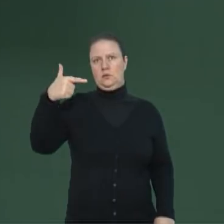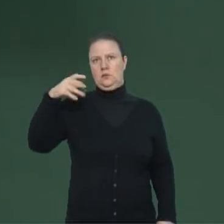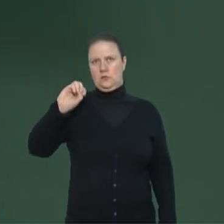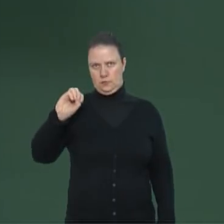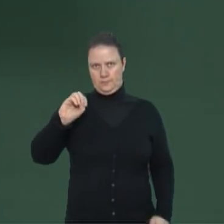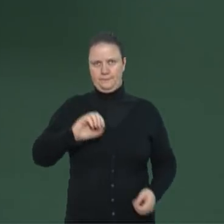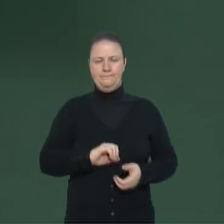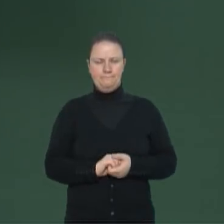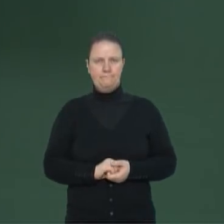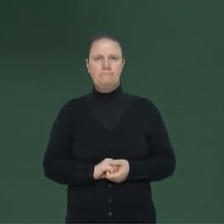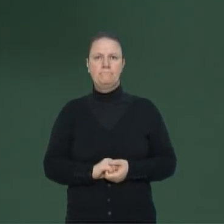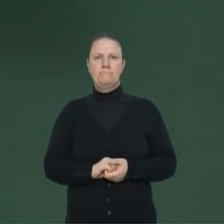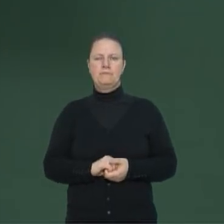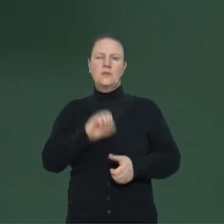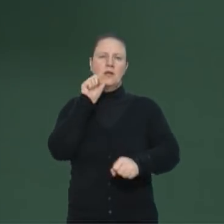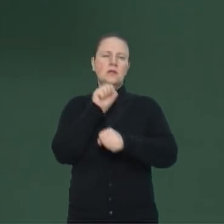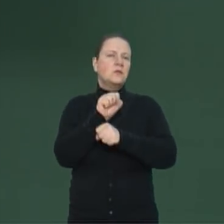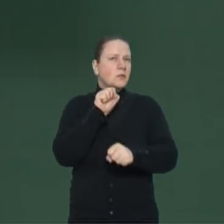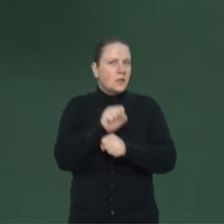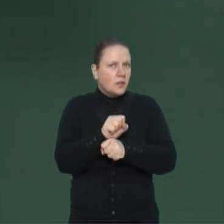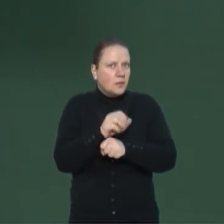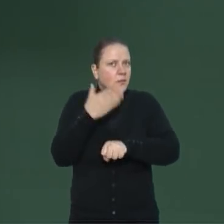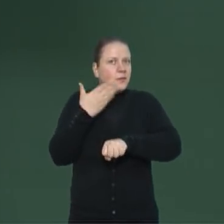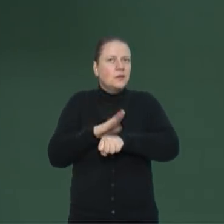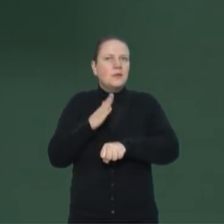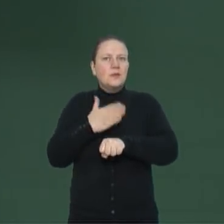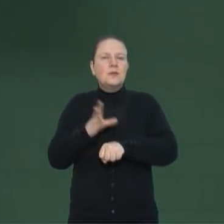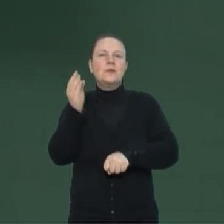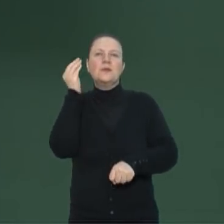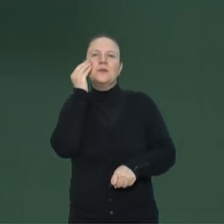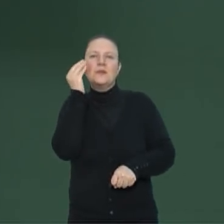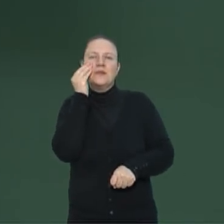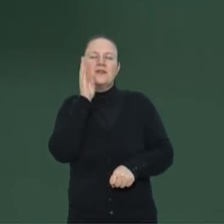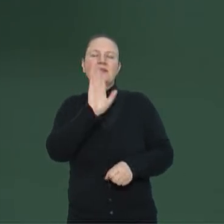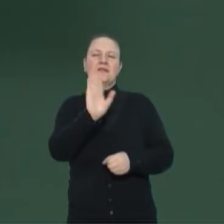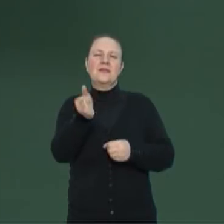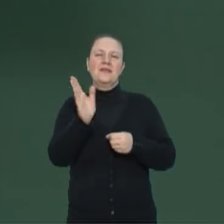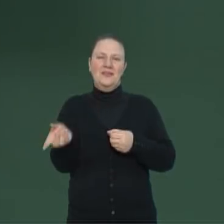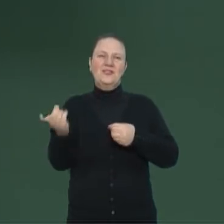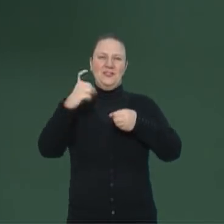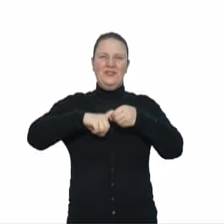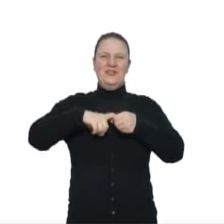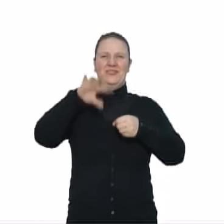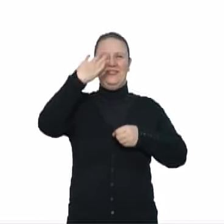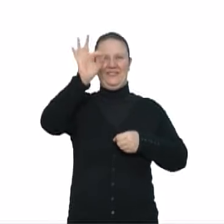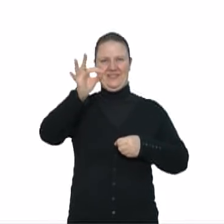resolver, ok? Vou aguardar um instantinho para que você tente fazer e já volto com a correção.